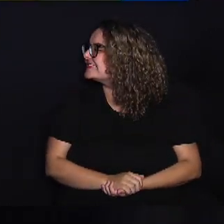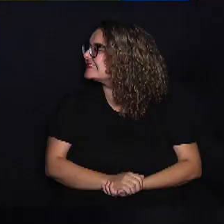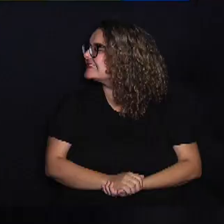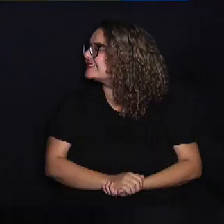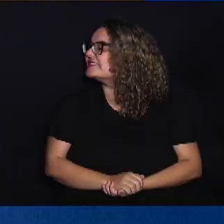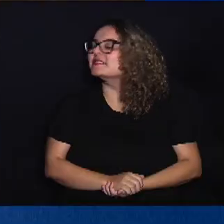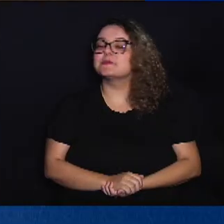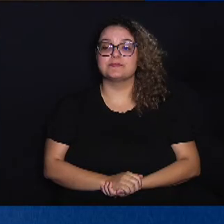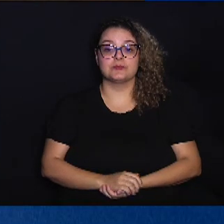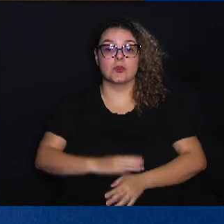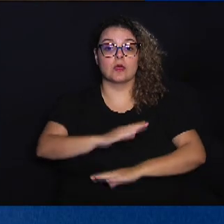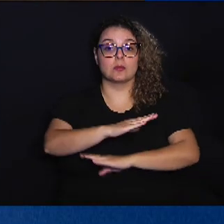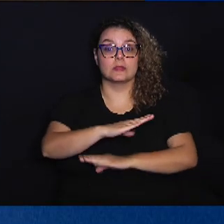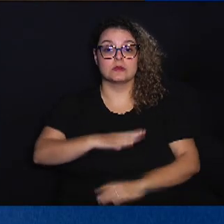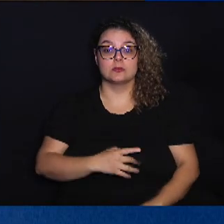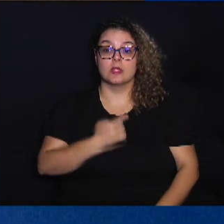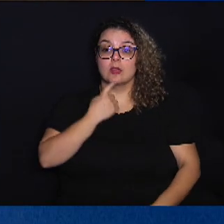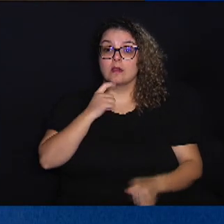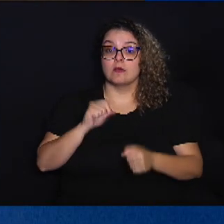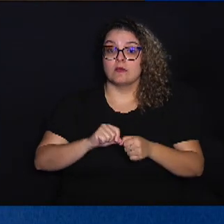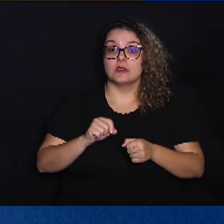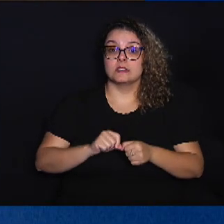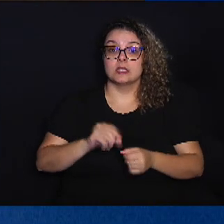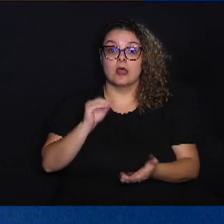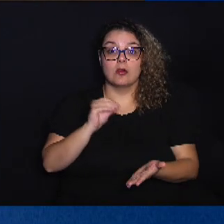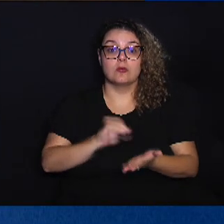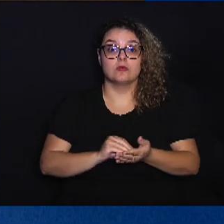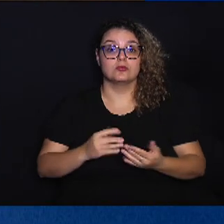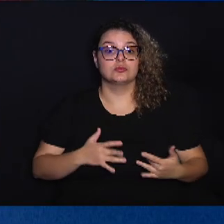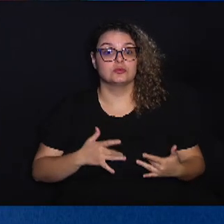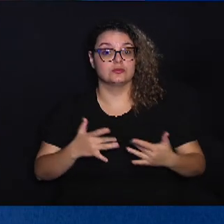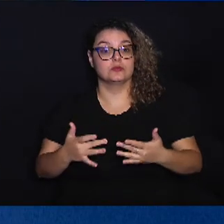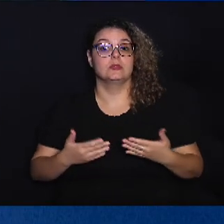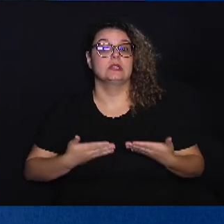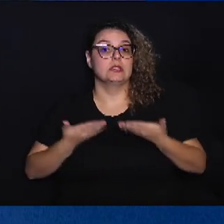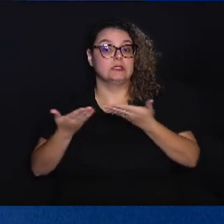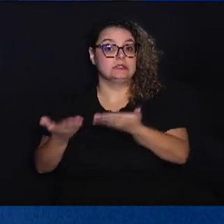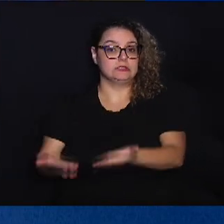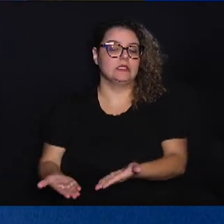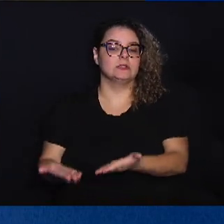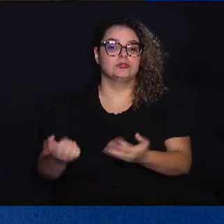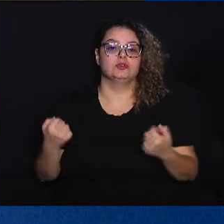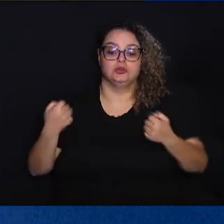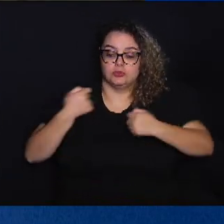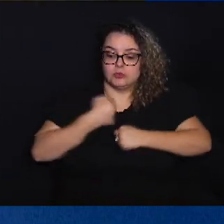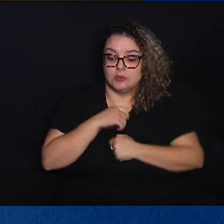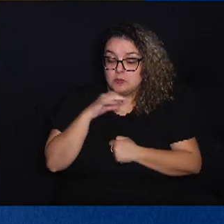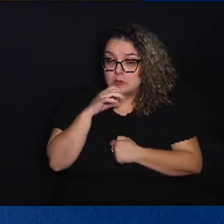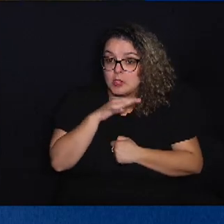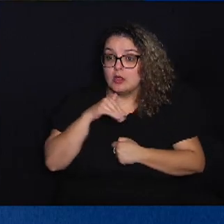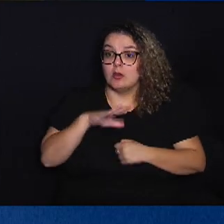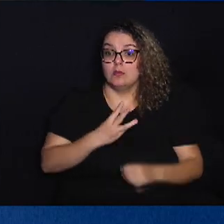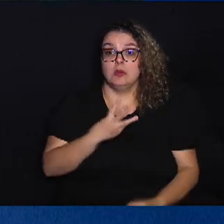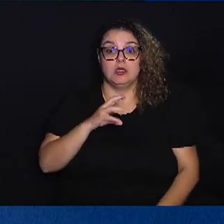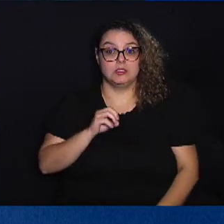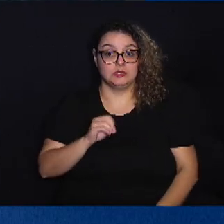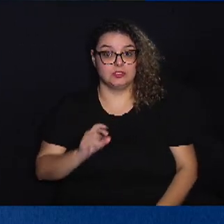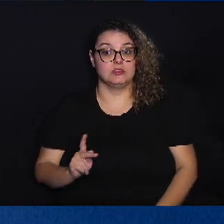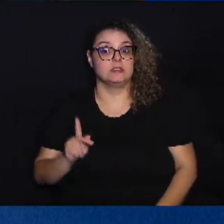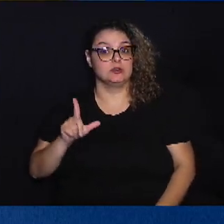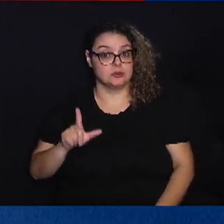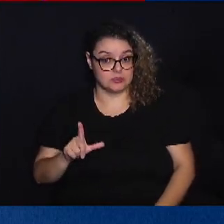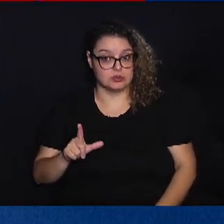Câmara de Campinas realiza a última entrega das doações da campanha do agasalho, com mais de 300 quilos